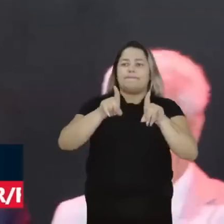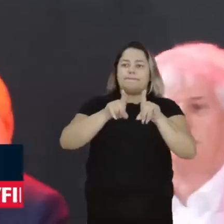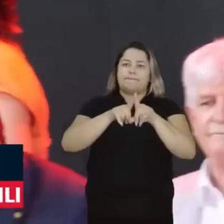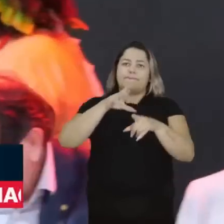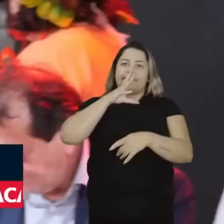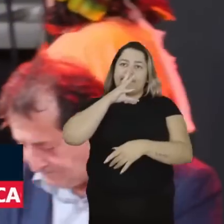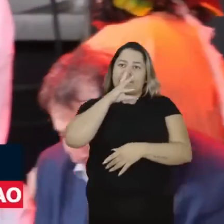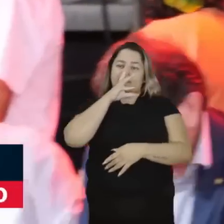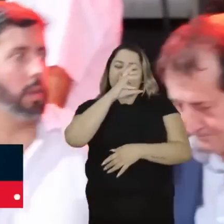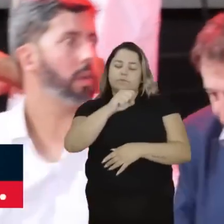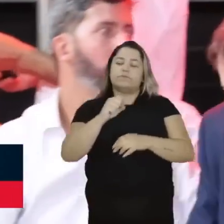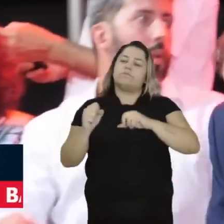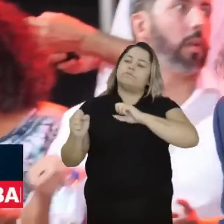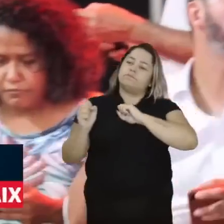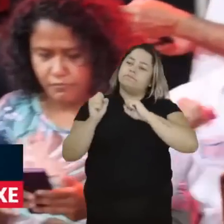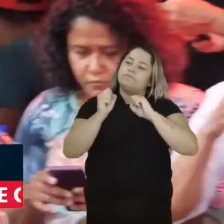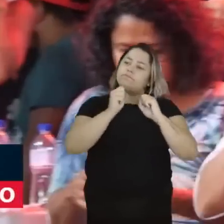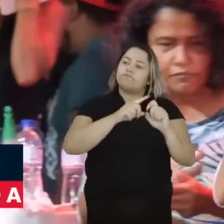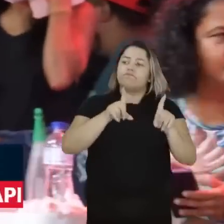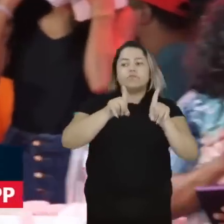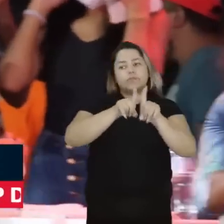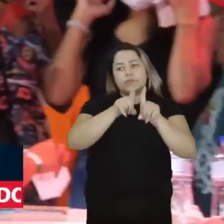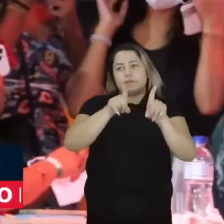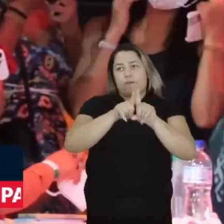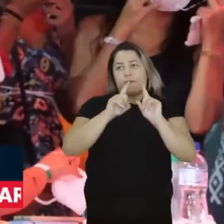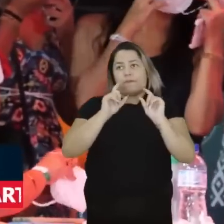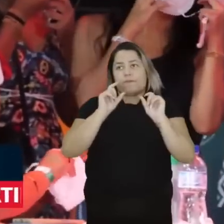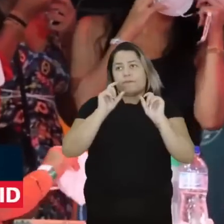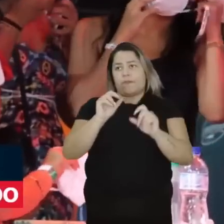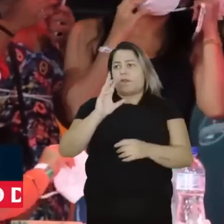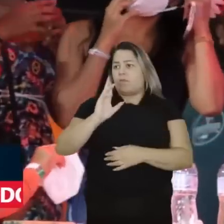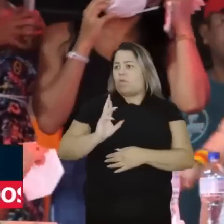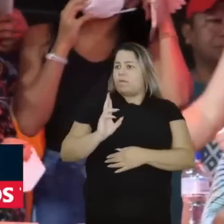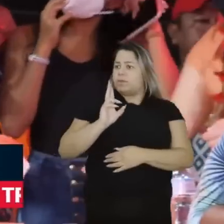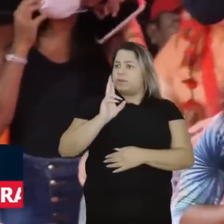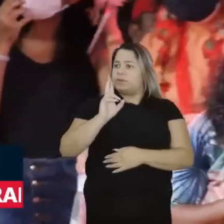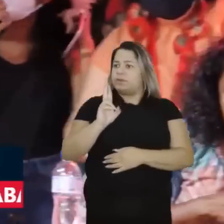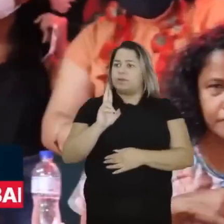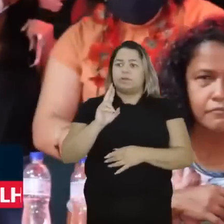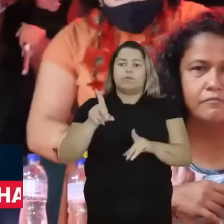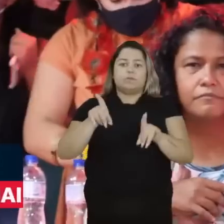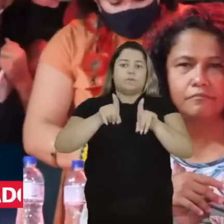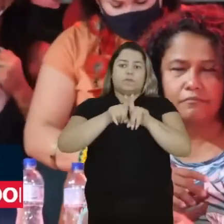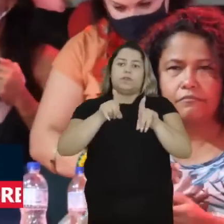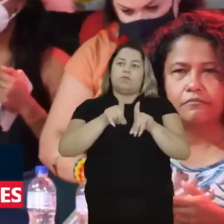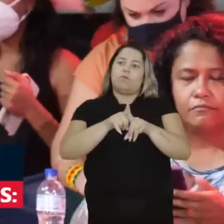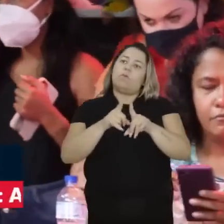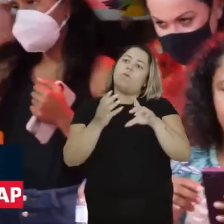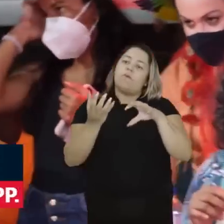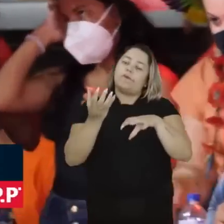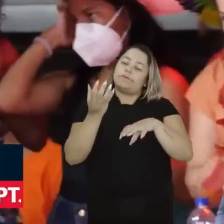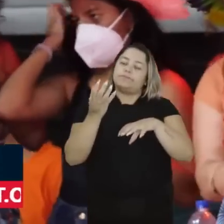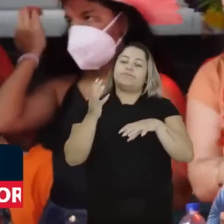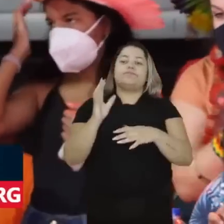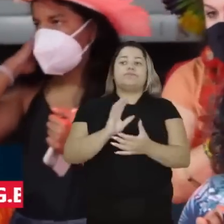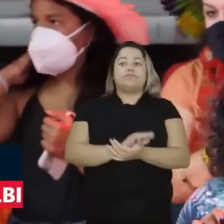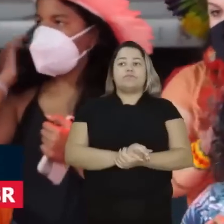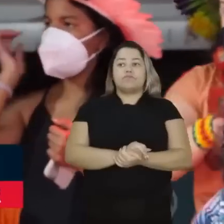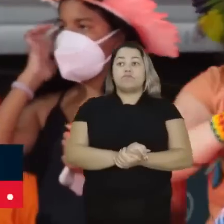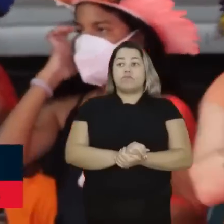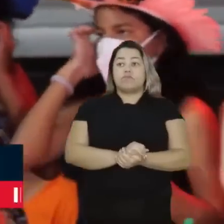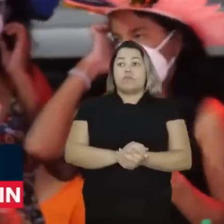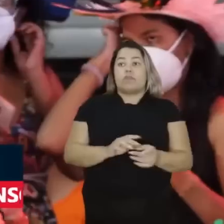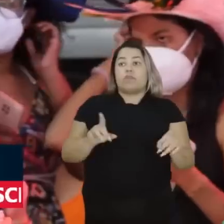forças poderosas, através do representante deles no Congresso Nacional, eles